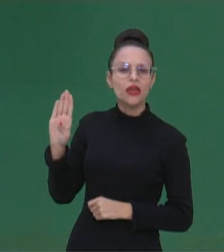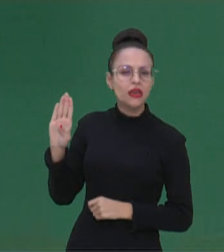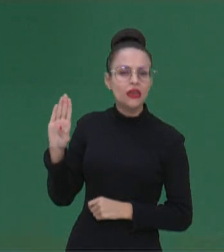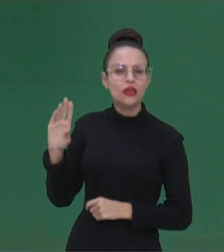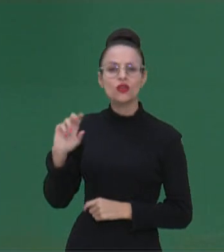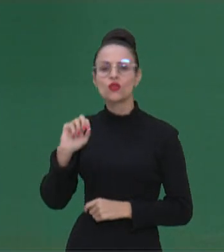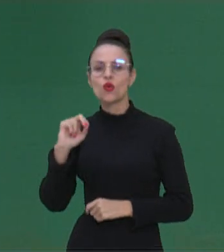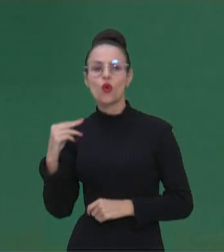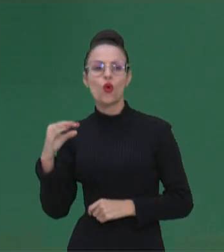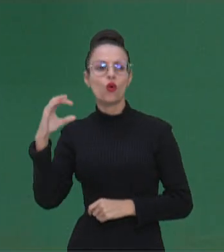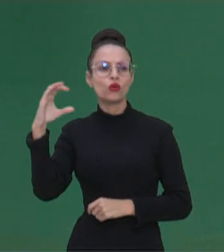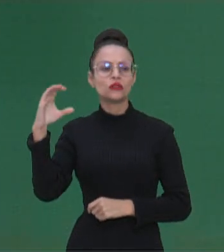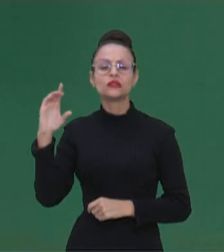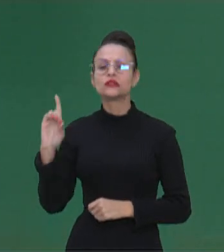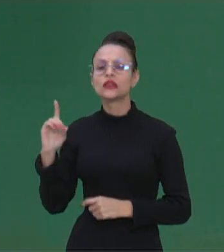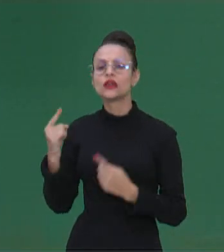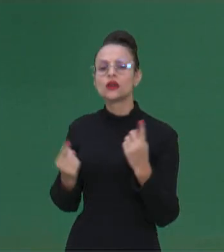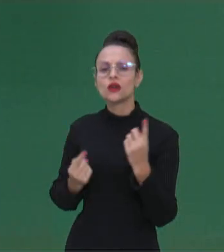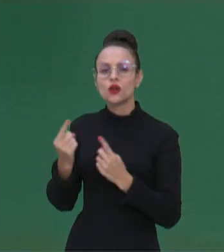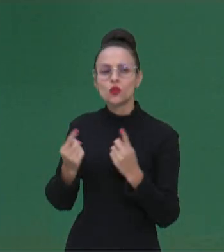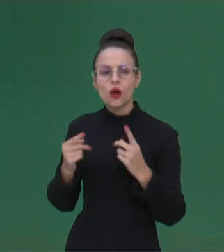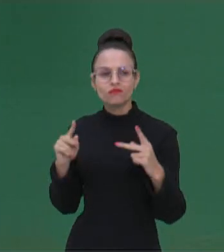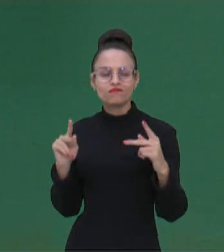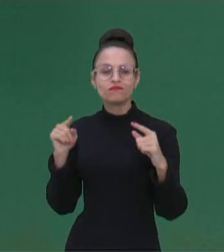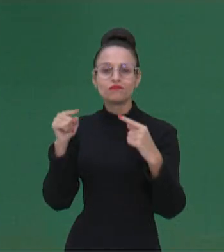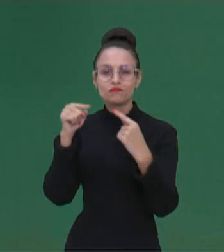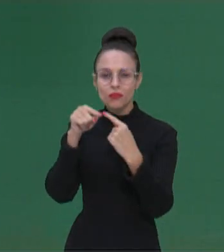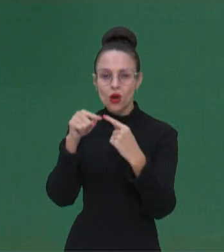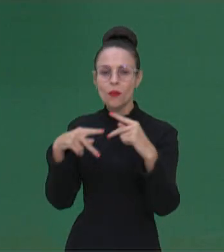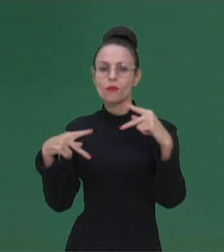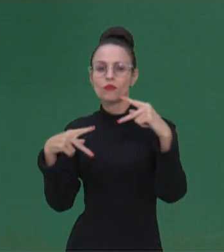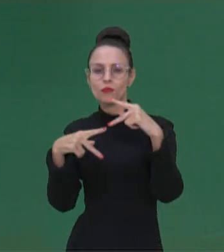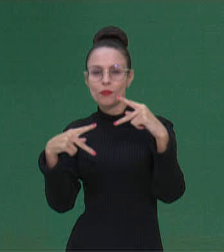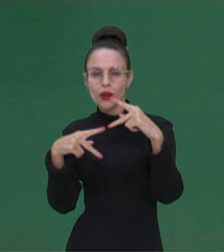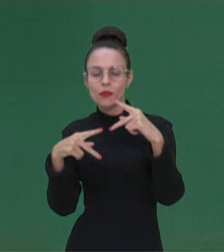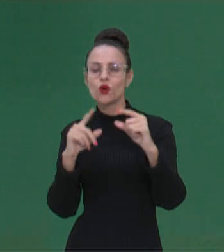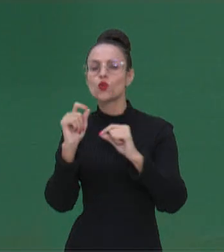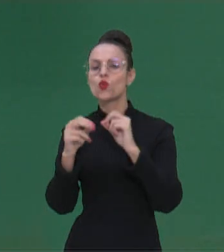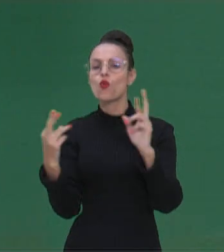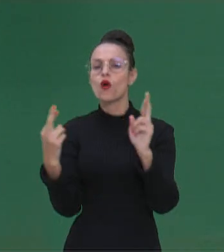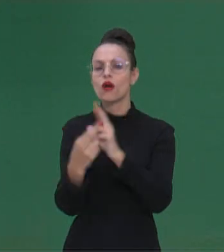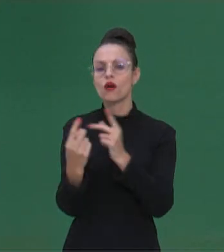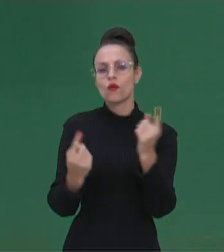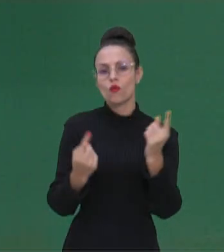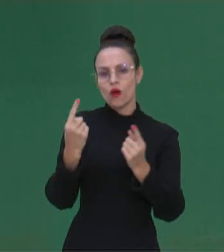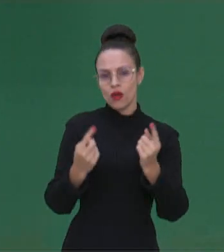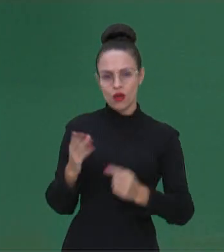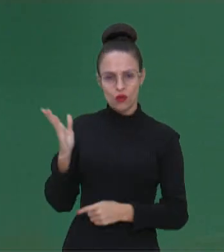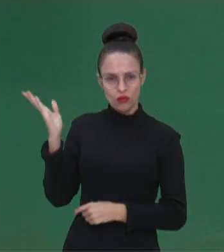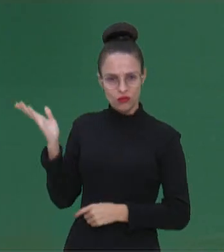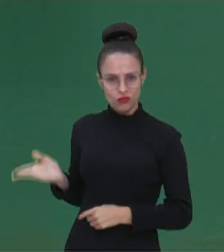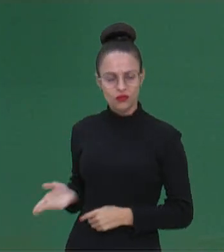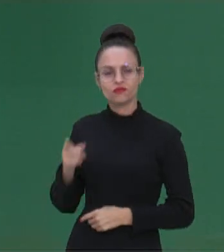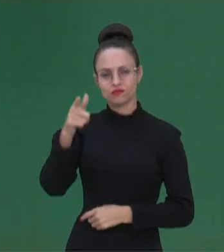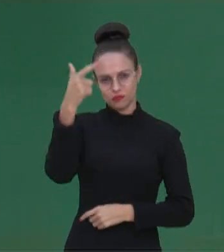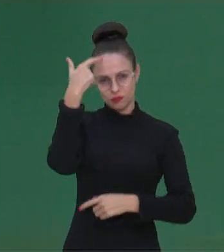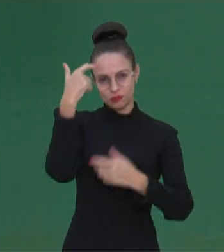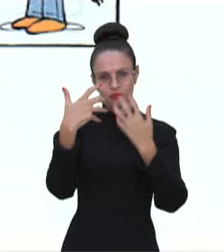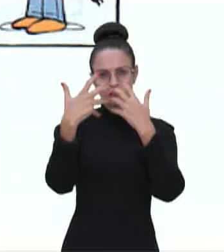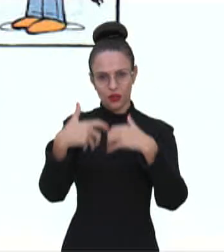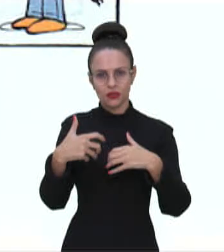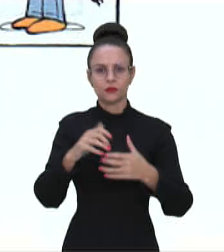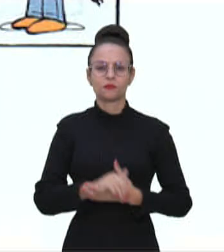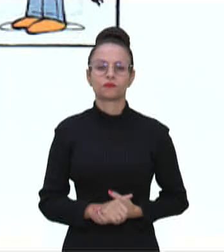uma relação de oposição? É a letra C de modo ou a letra D causa? Pensem um